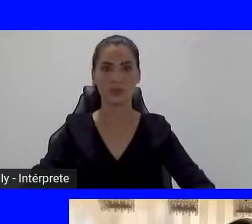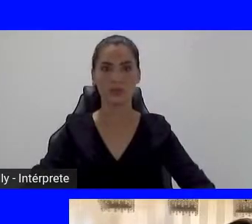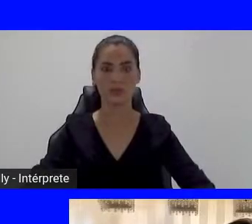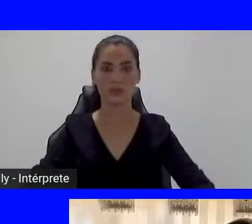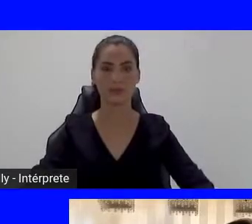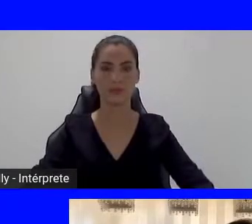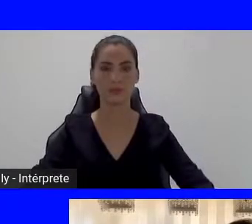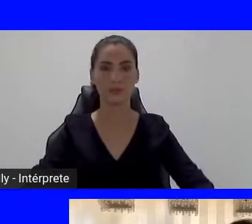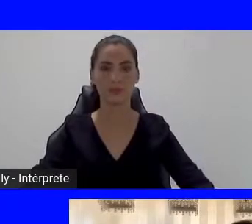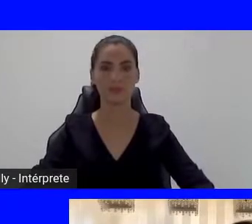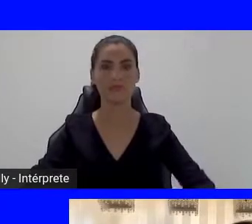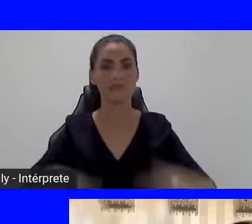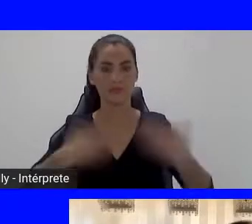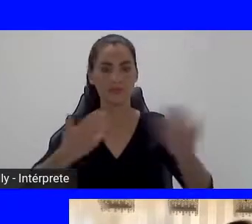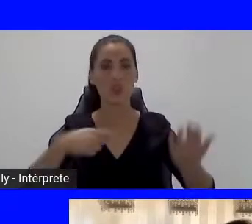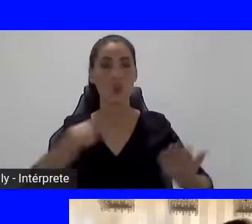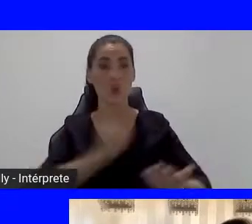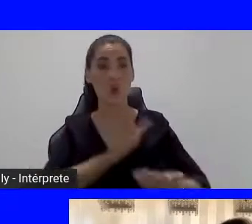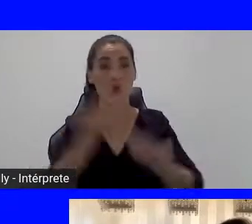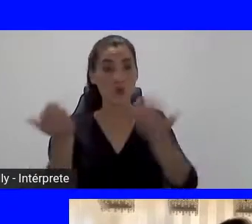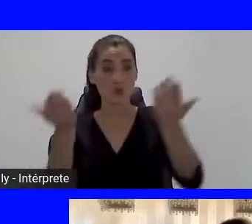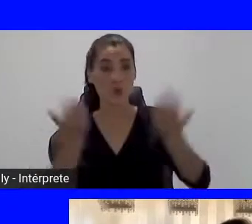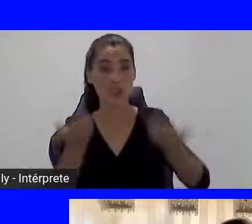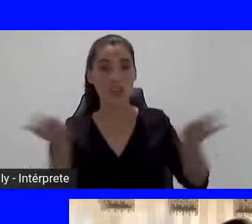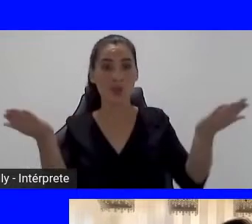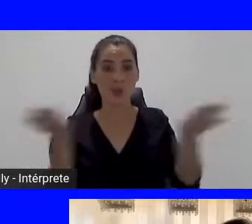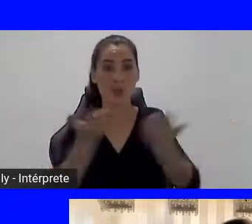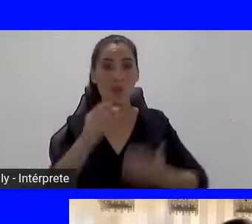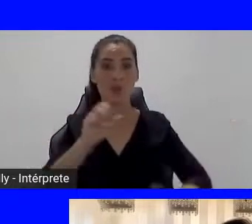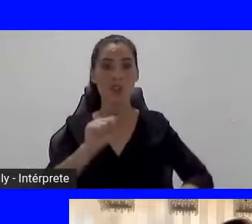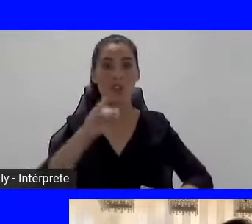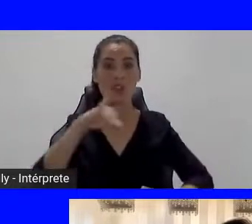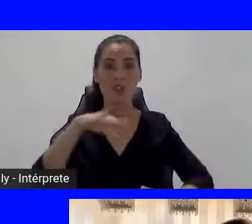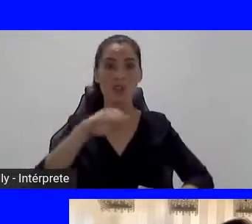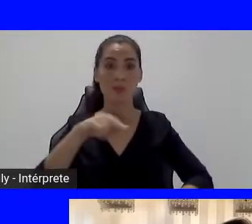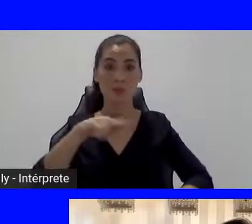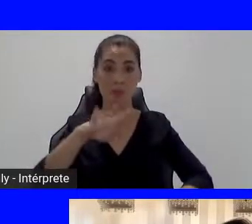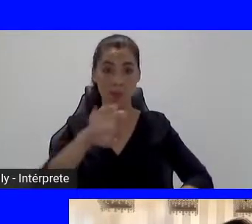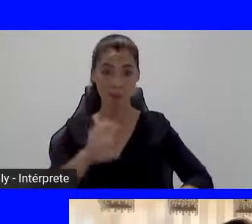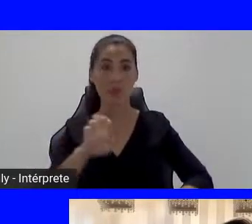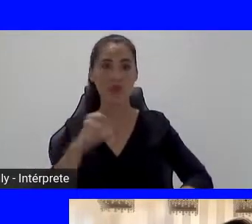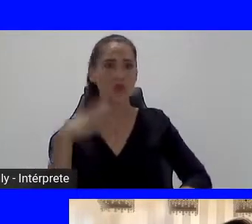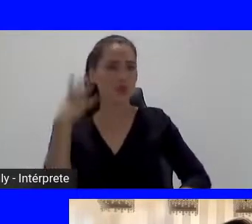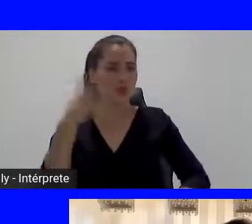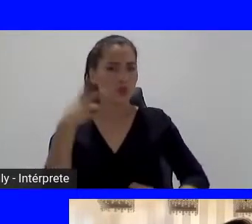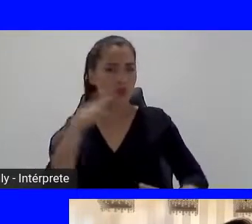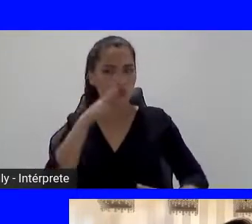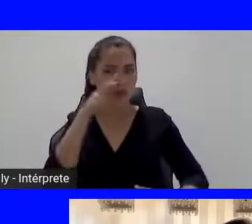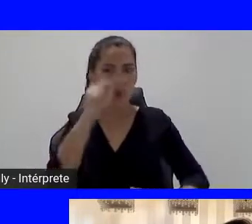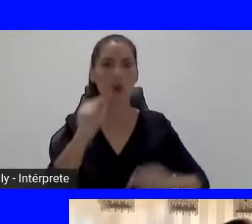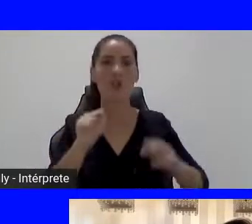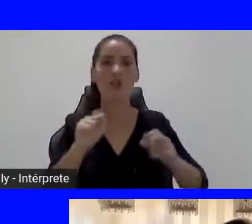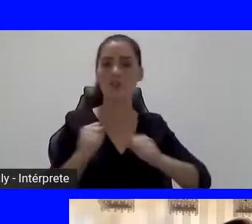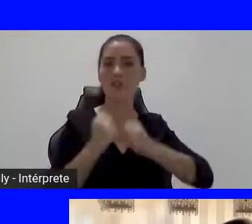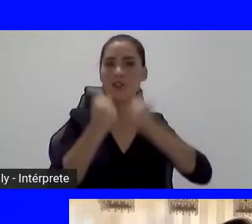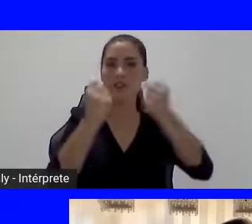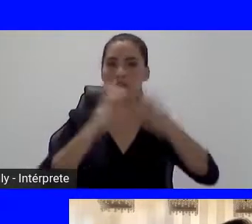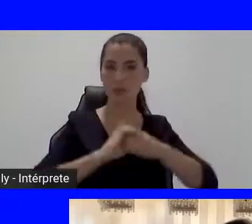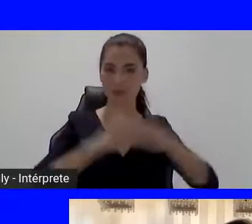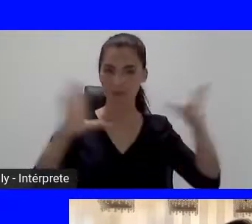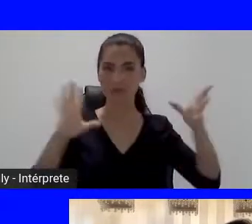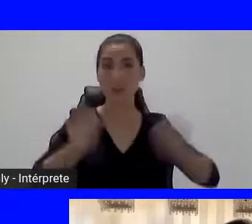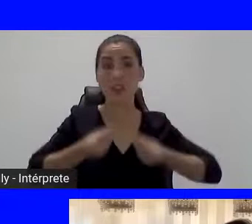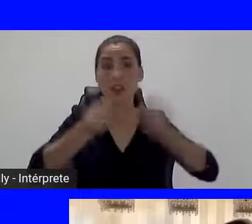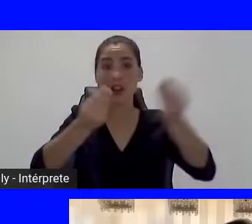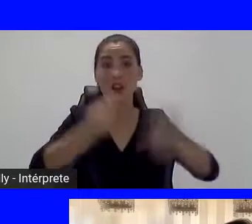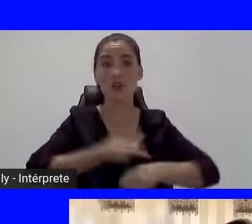E essa é a nossa convidada de hoje, Simone Tebet, num discurso forte, contundente a favor da democracia, na entrega do Prêmio Congresso em